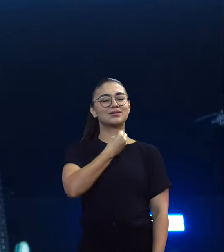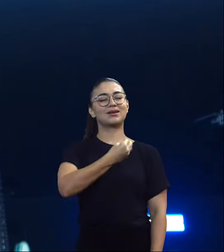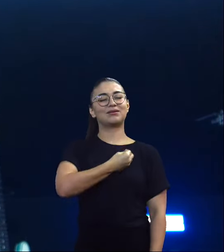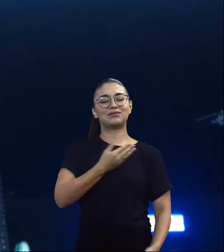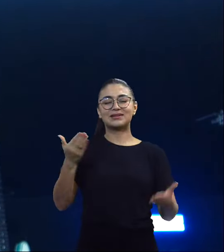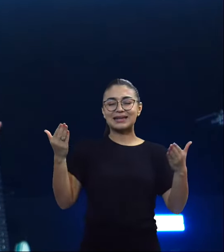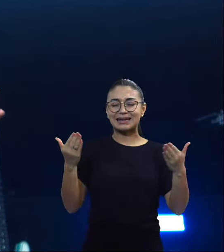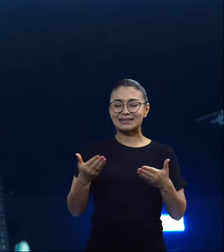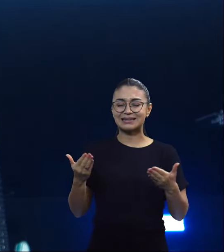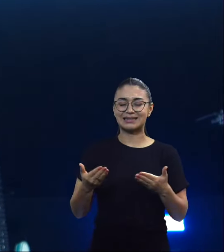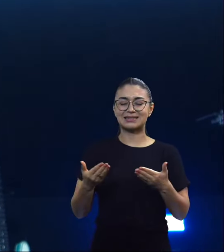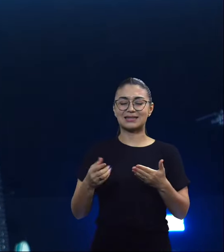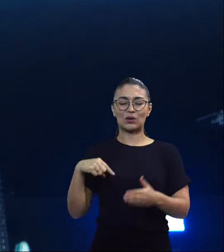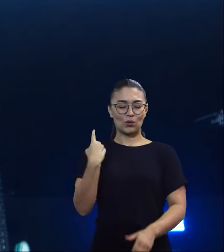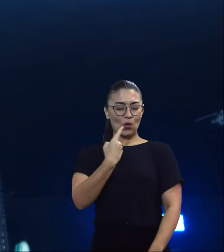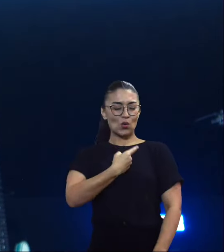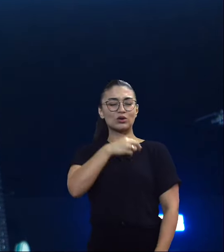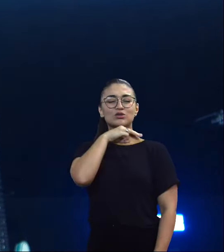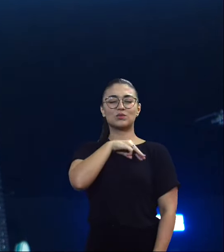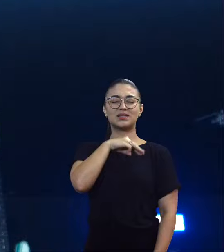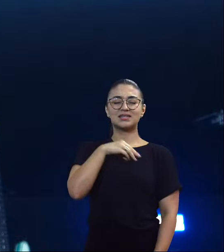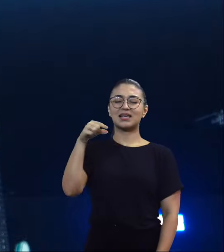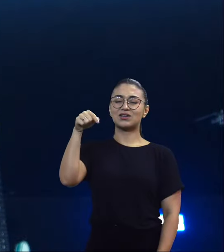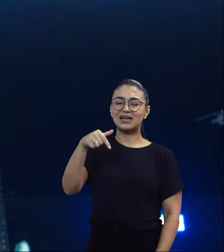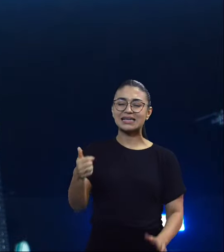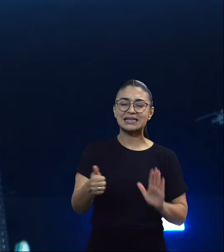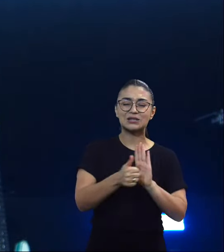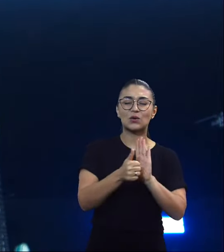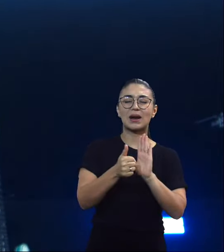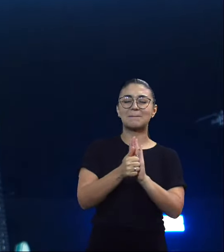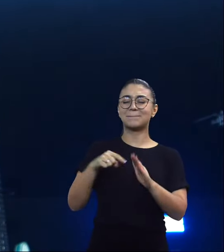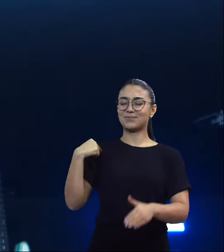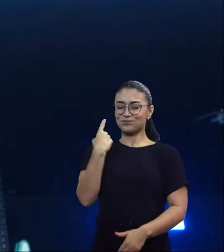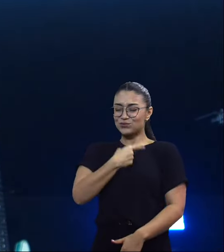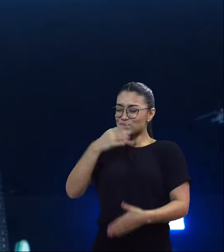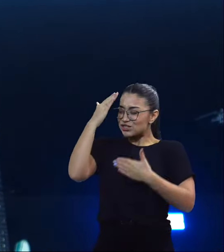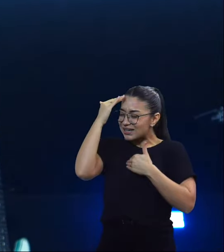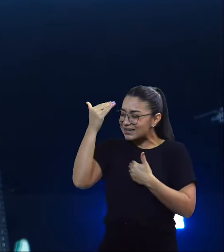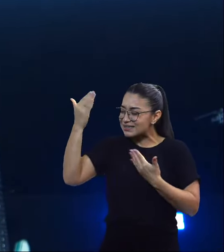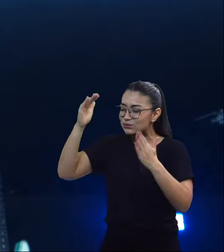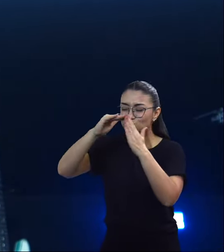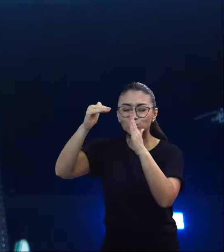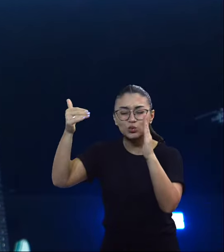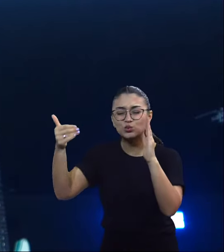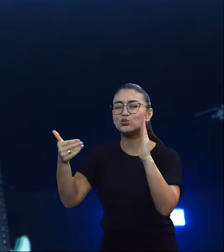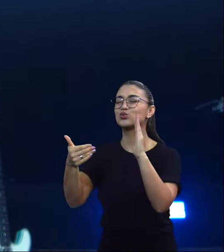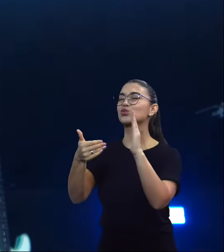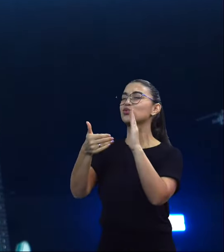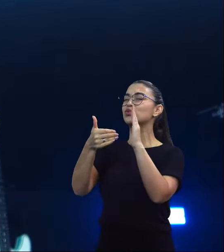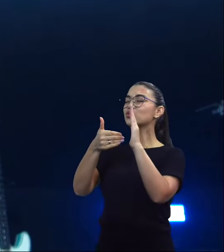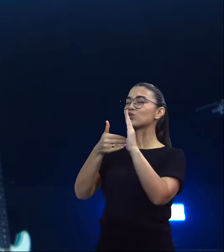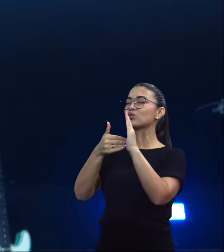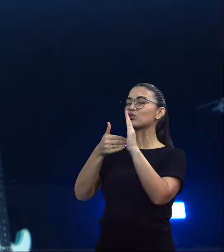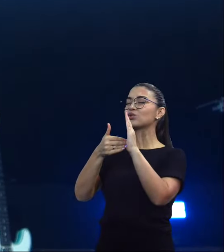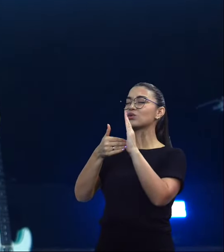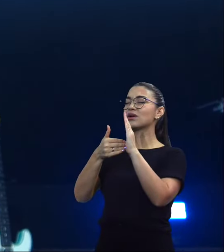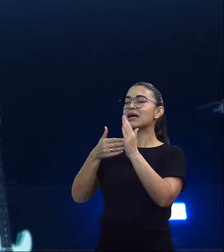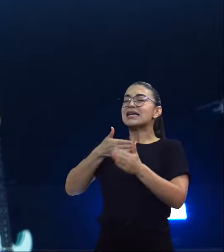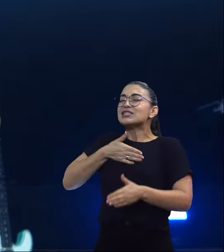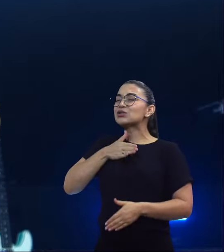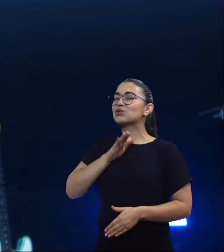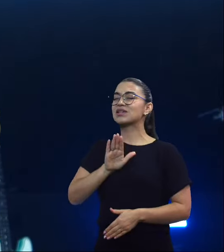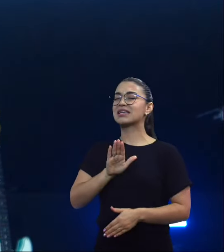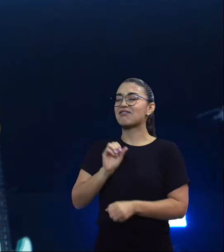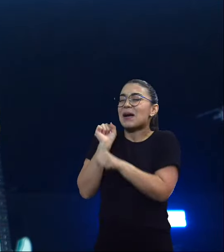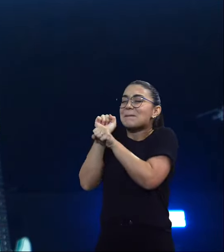nesse ministério, na nossa igreja. Estamos extremamente gratos por tudo aquilo que o Senhor já fez, mas não queremos que o passado nos